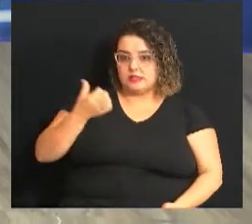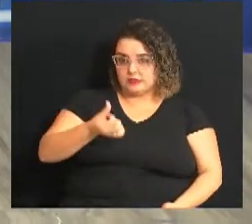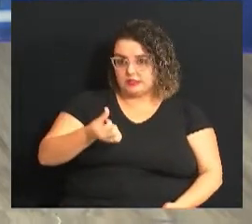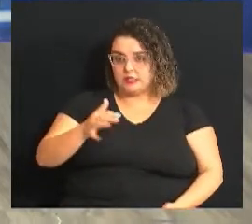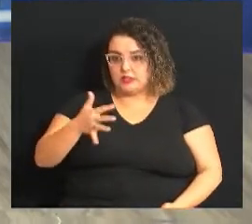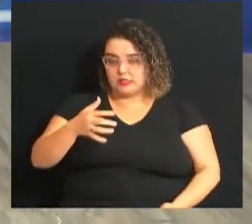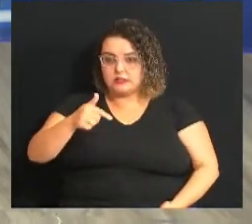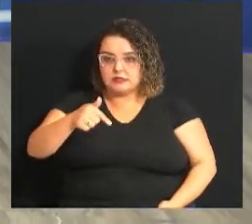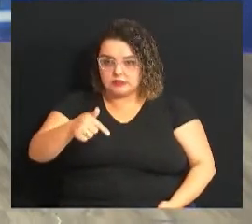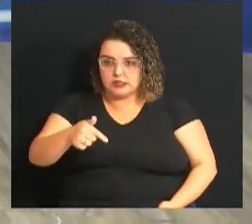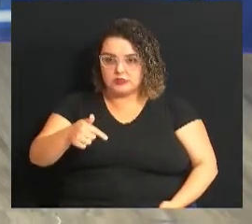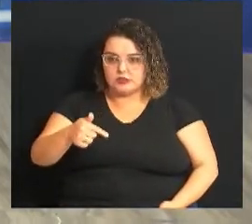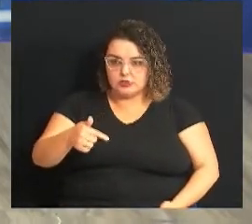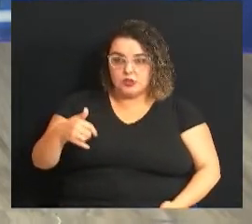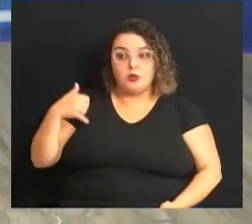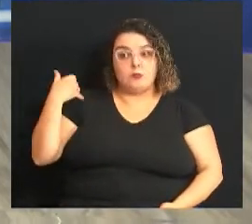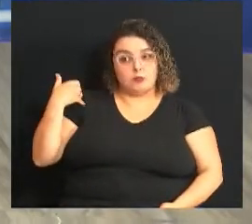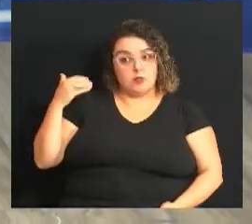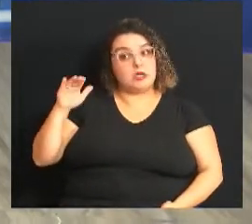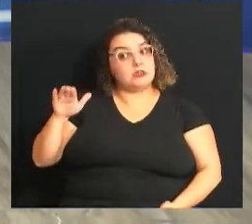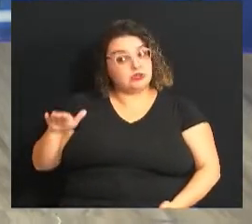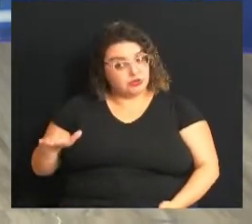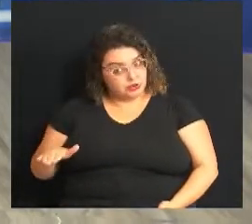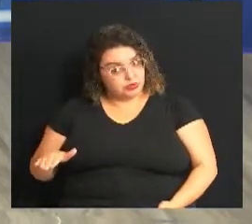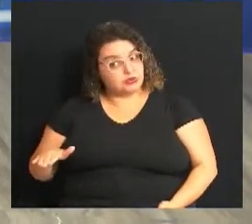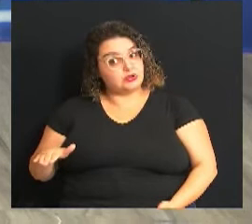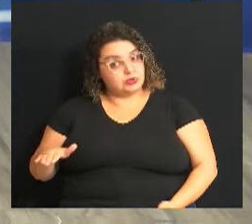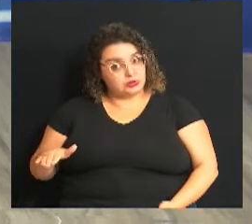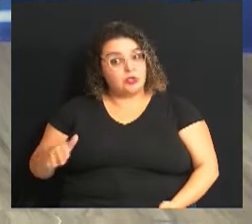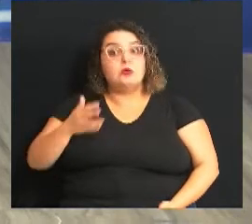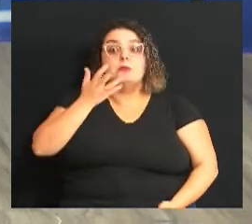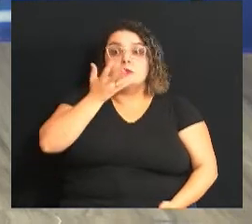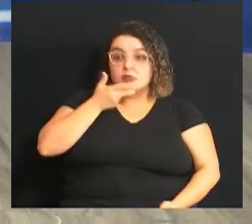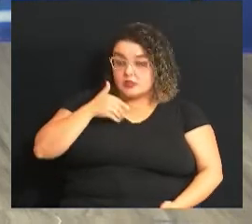uma idade bem pequena ainda, né? Bem criança.